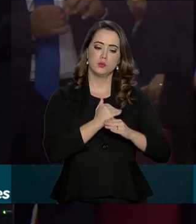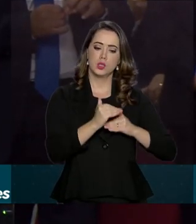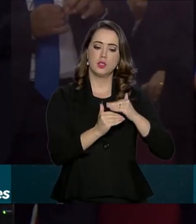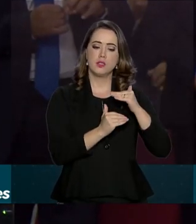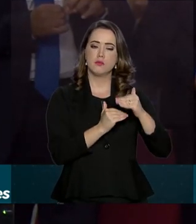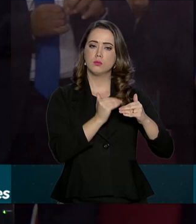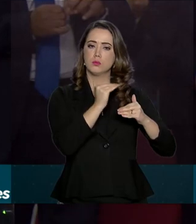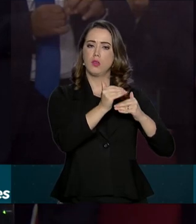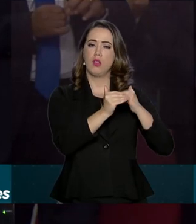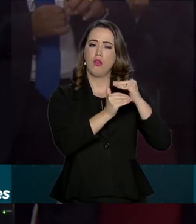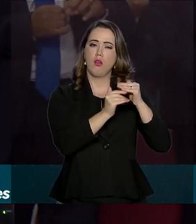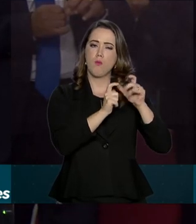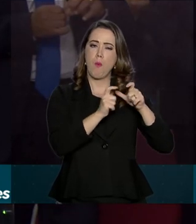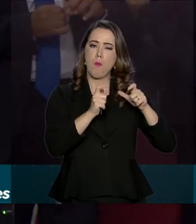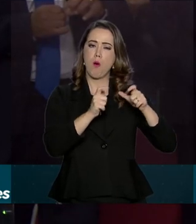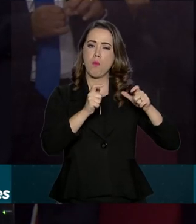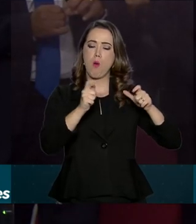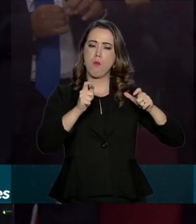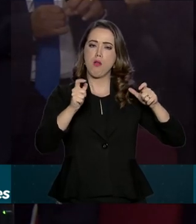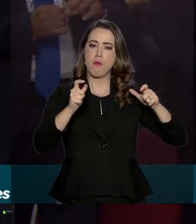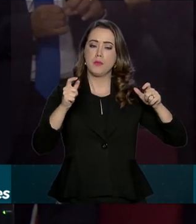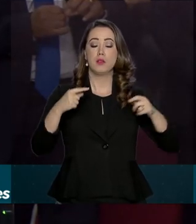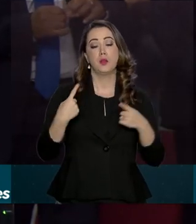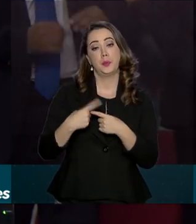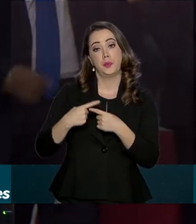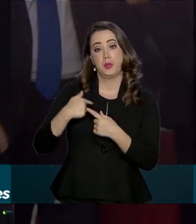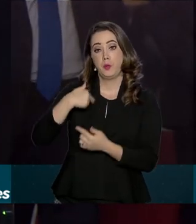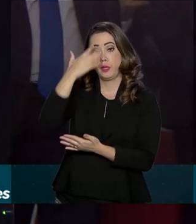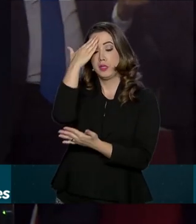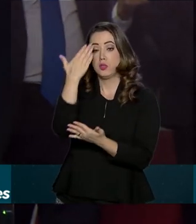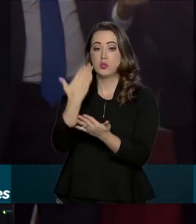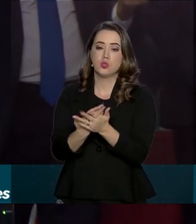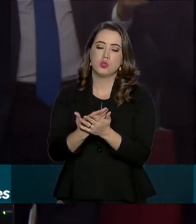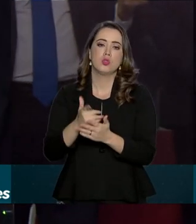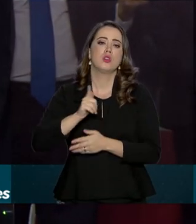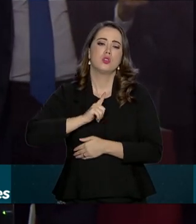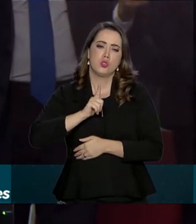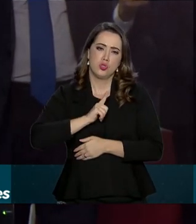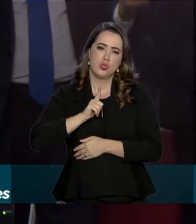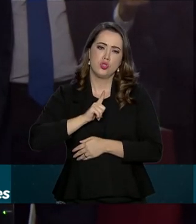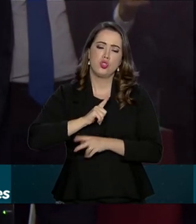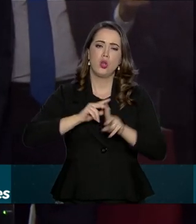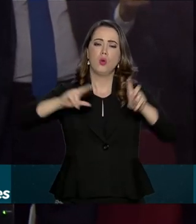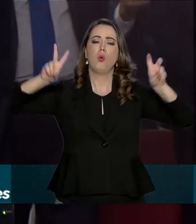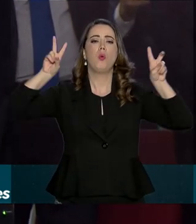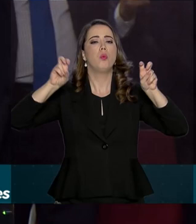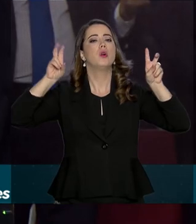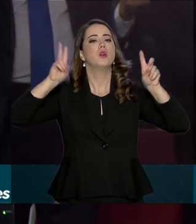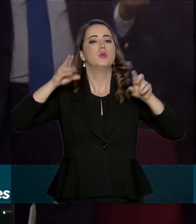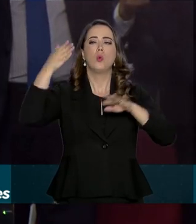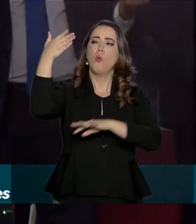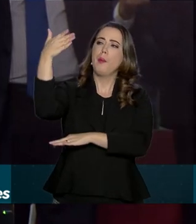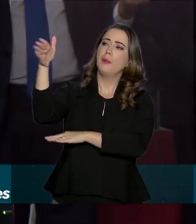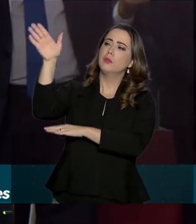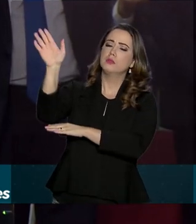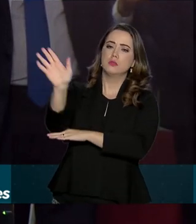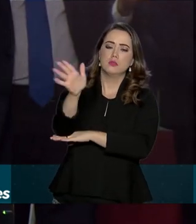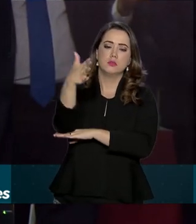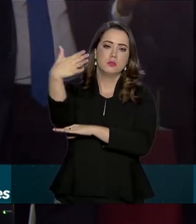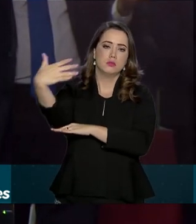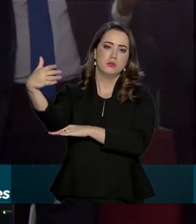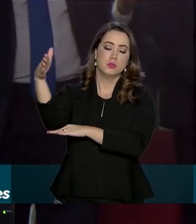crescemos, até porque, creio eu, tinha como lema uma bandeira,